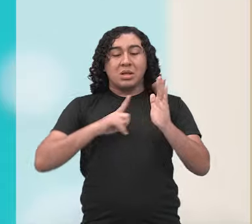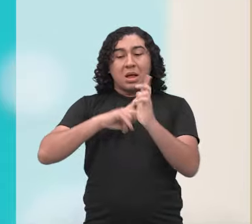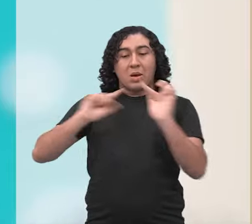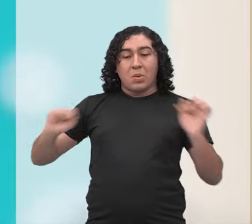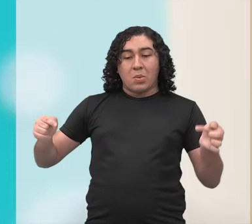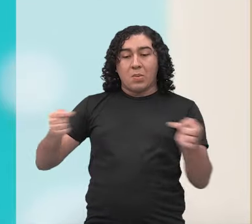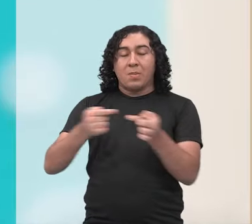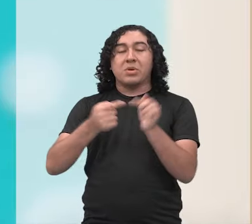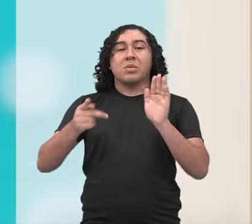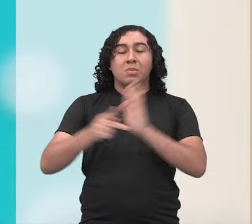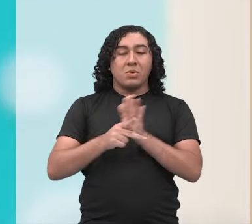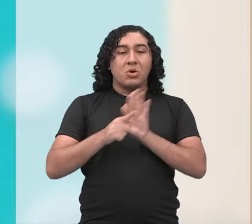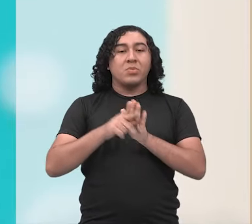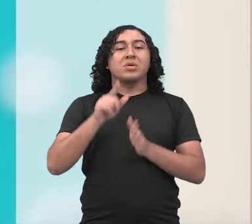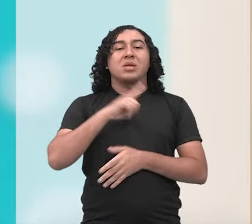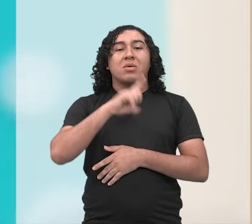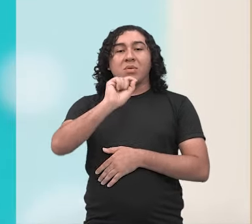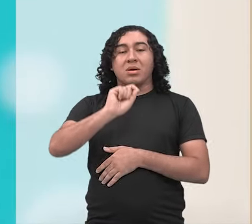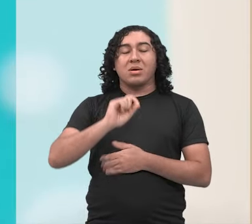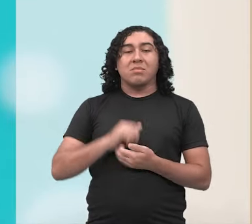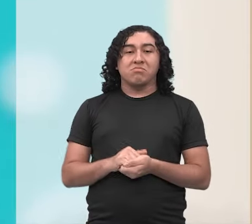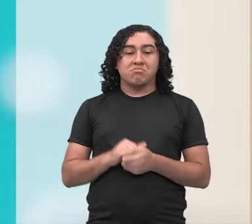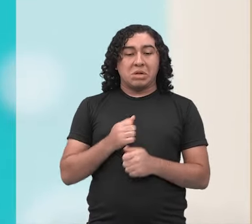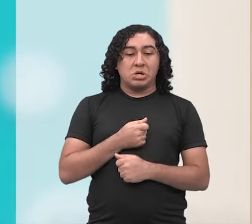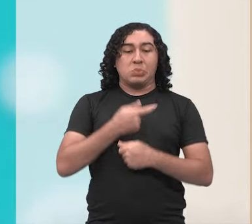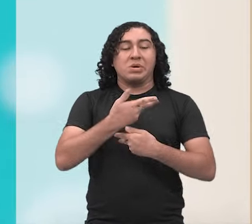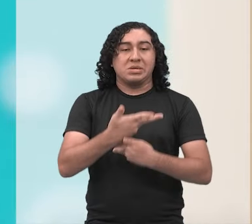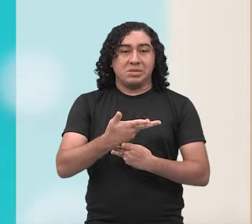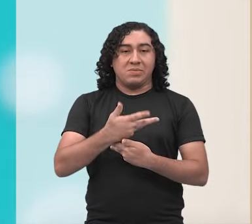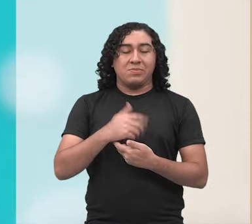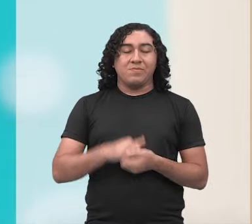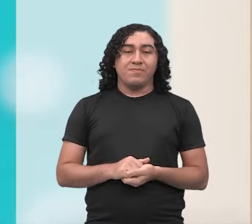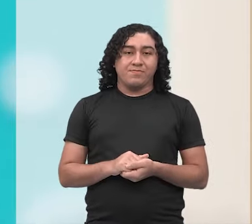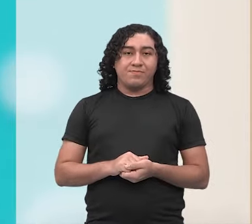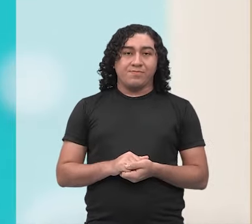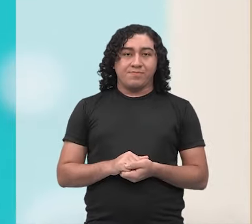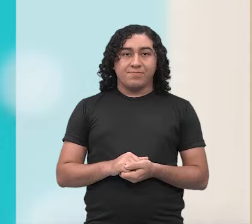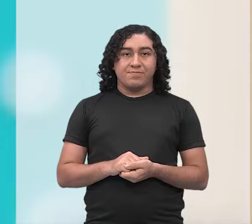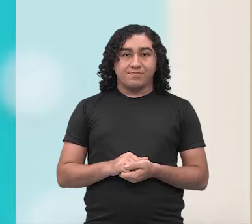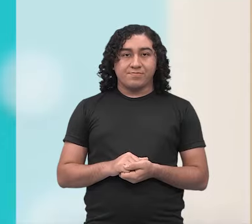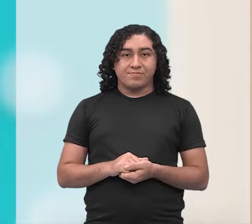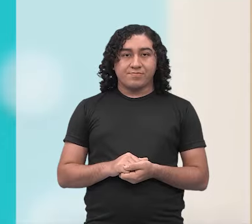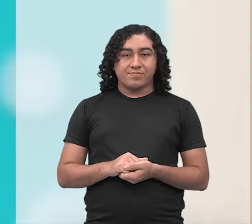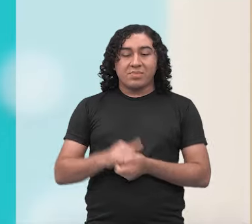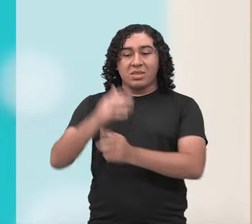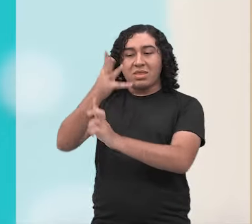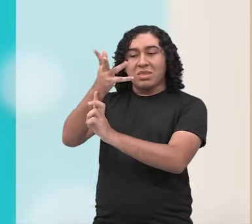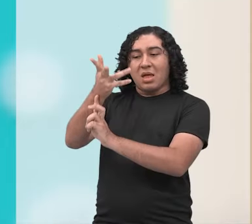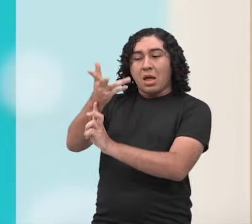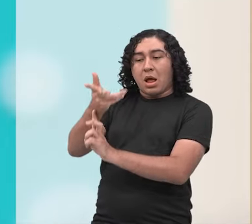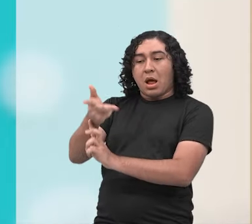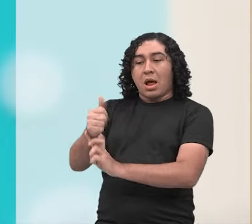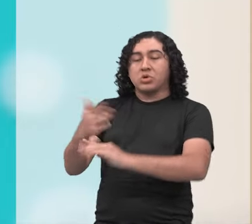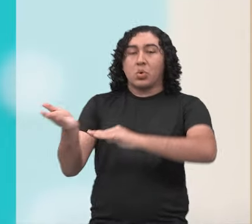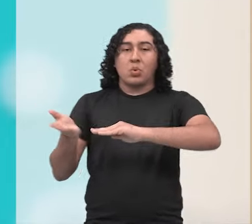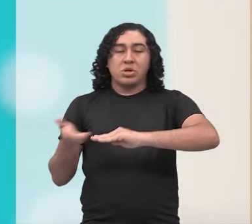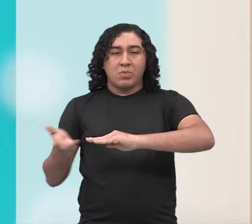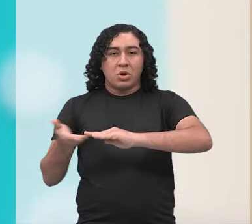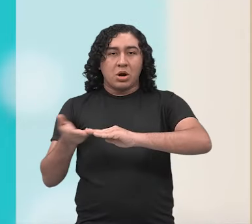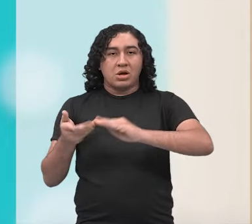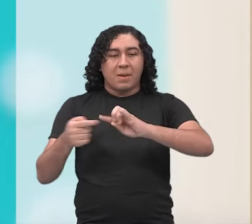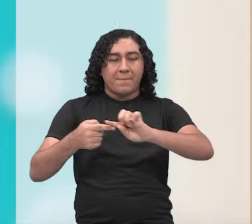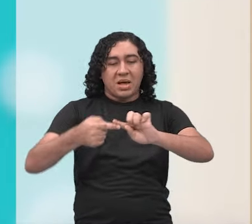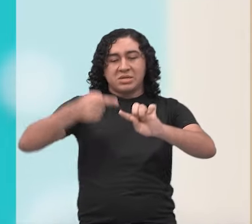instalações, que traz o quê? A performance. Então, a arte contemporânea, ela não vai esquecê-la do